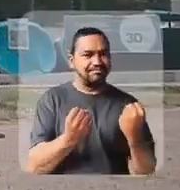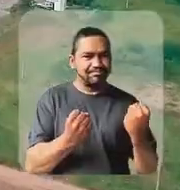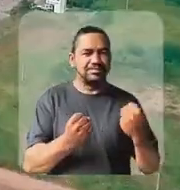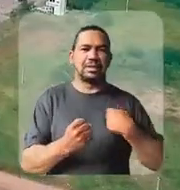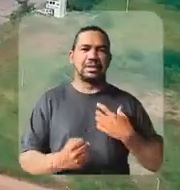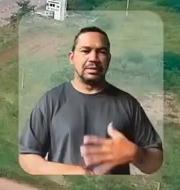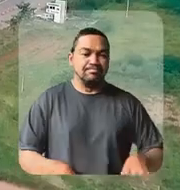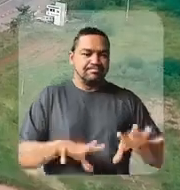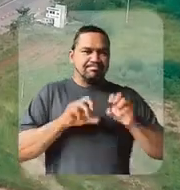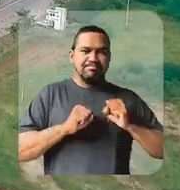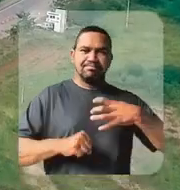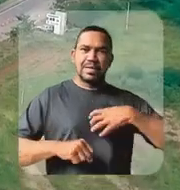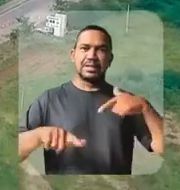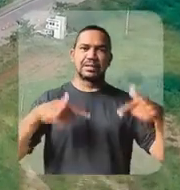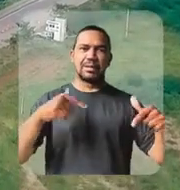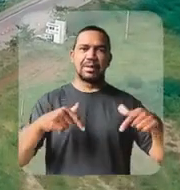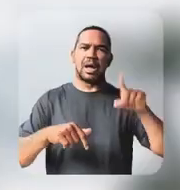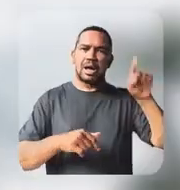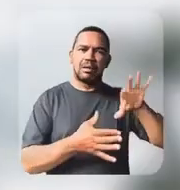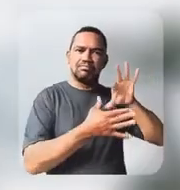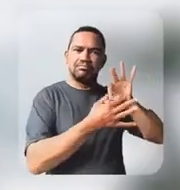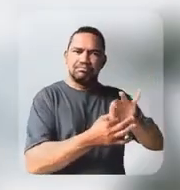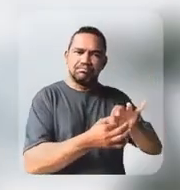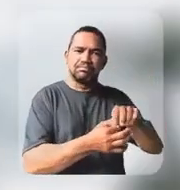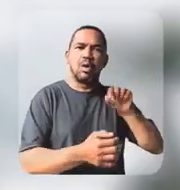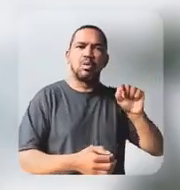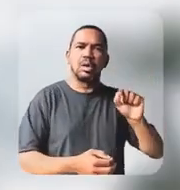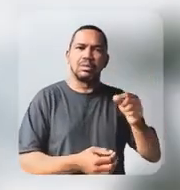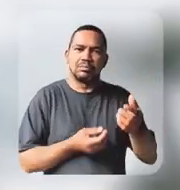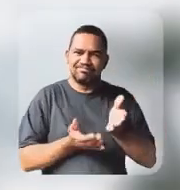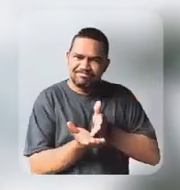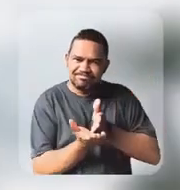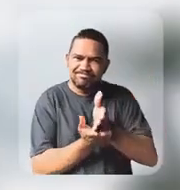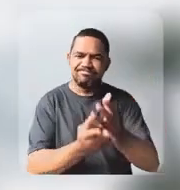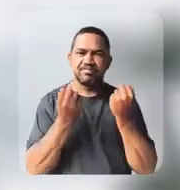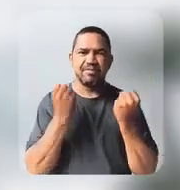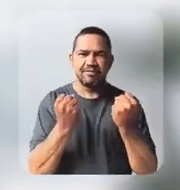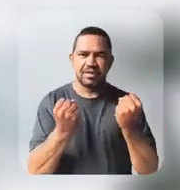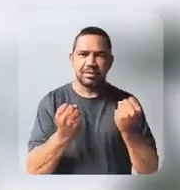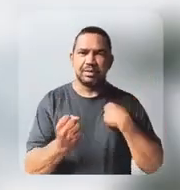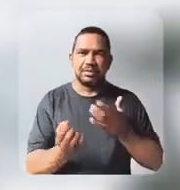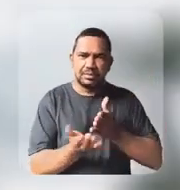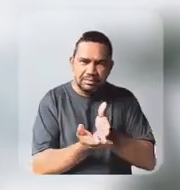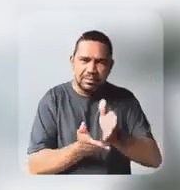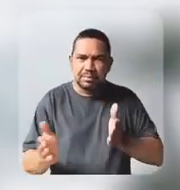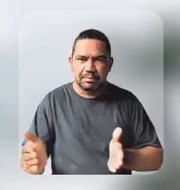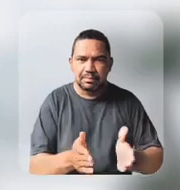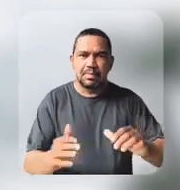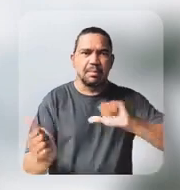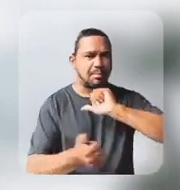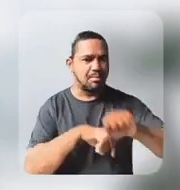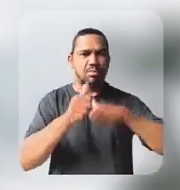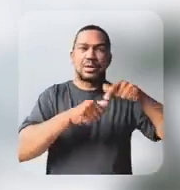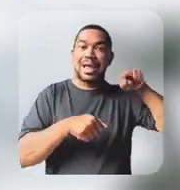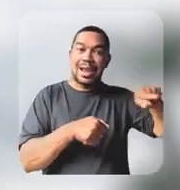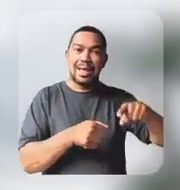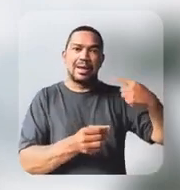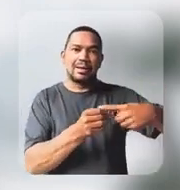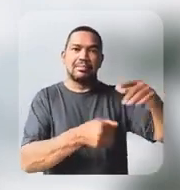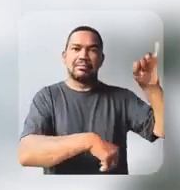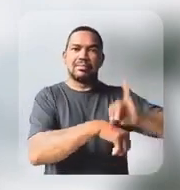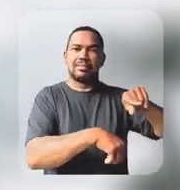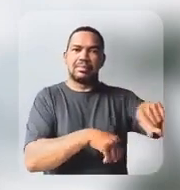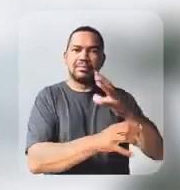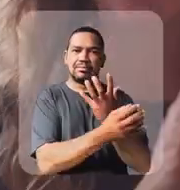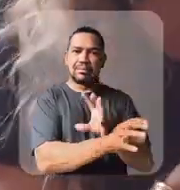guerreiro e que respira trabalho. Os laços que nos unem me mantêm firme na direção de transformar a